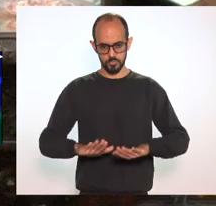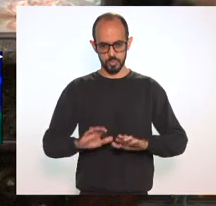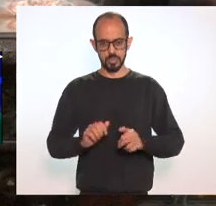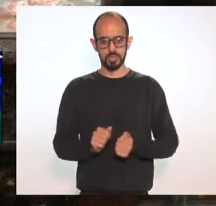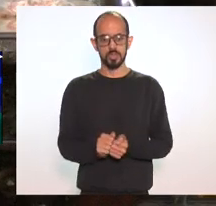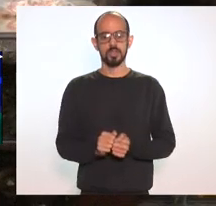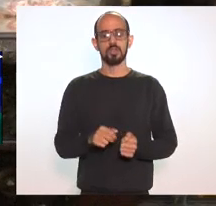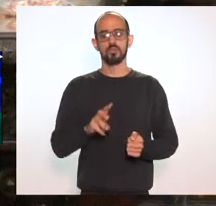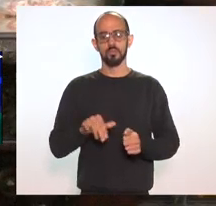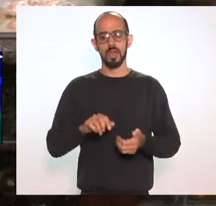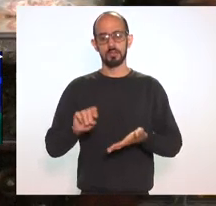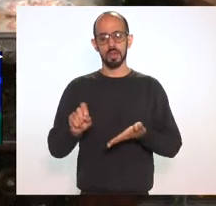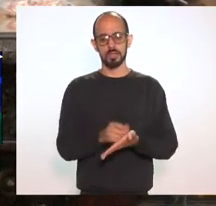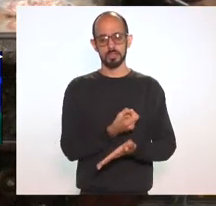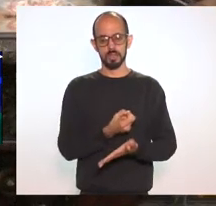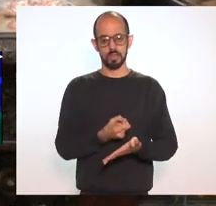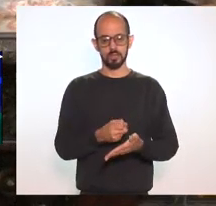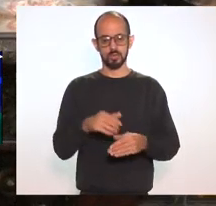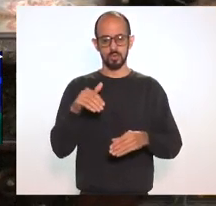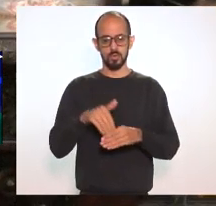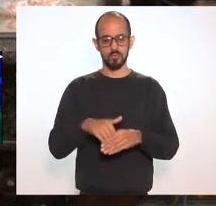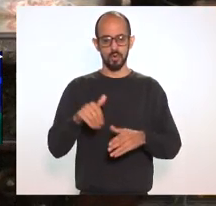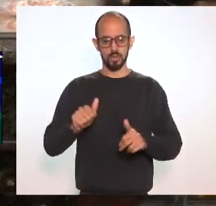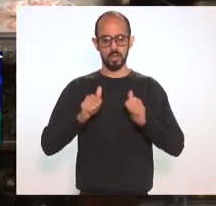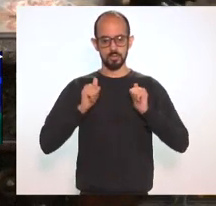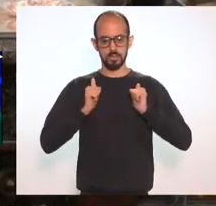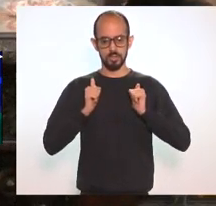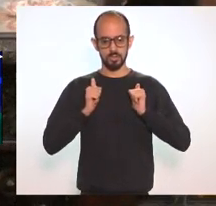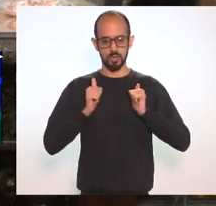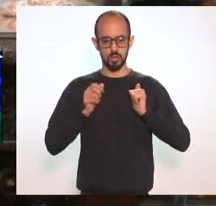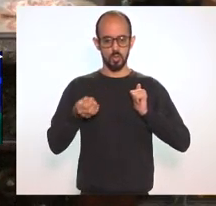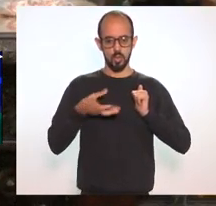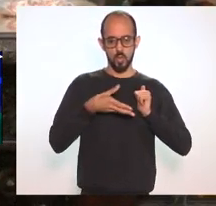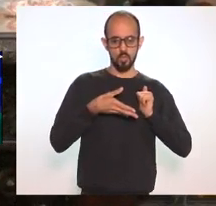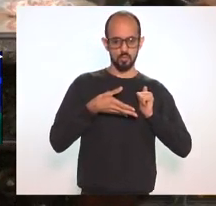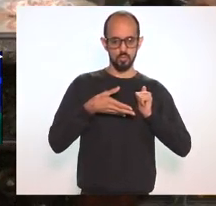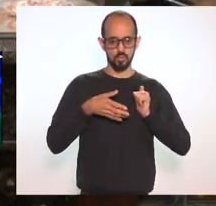à promulgação com voto pela abstenção do novo.